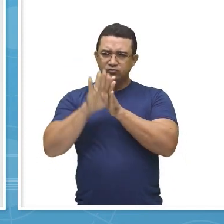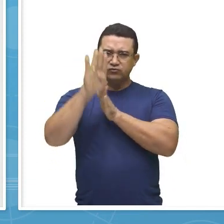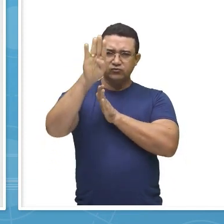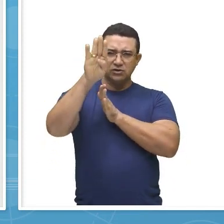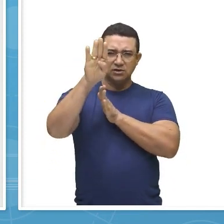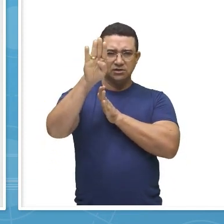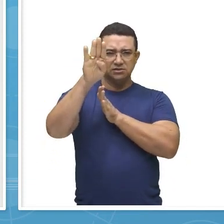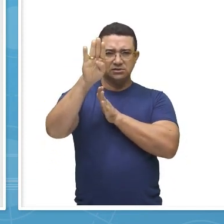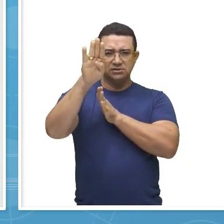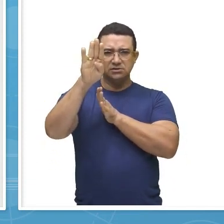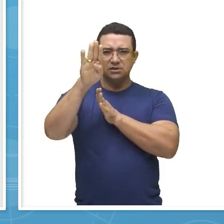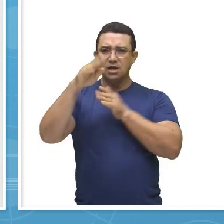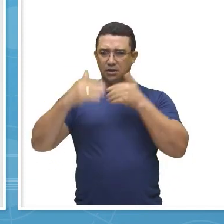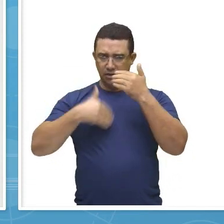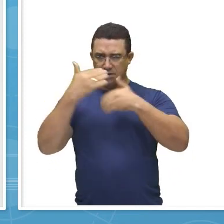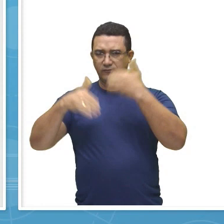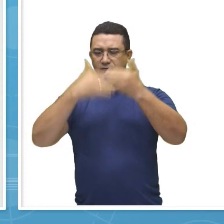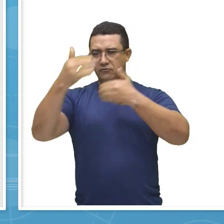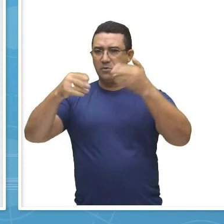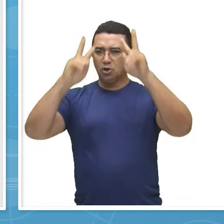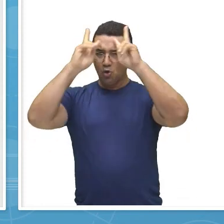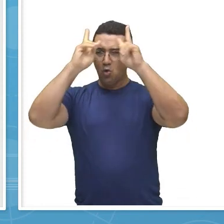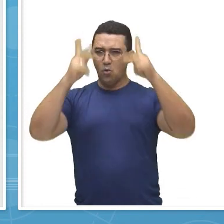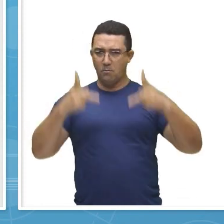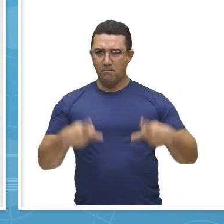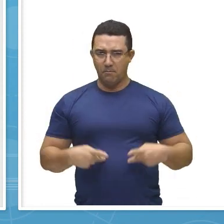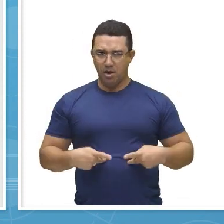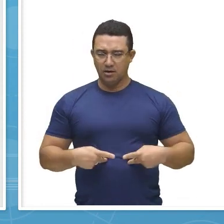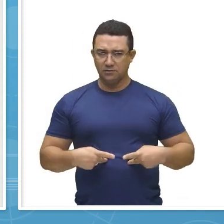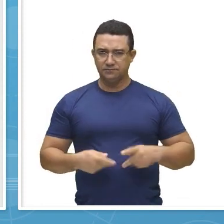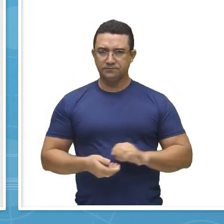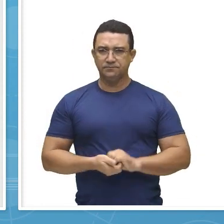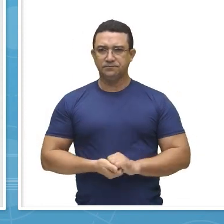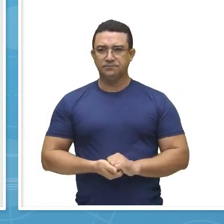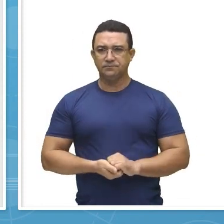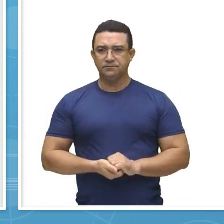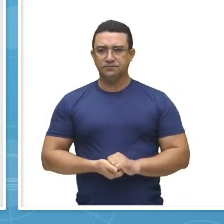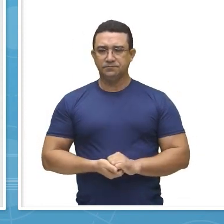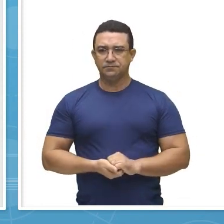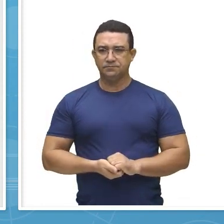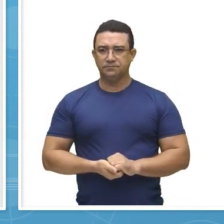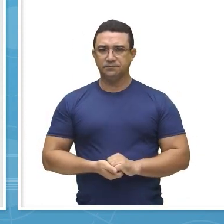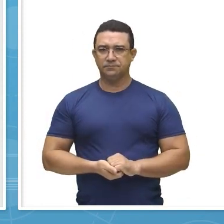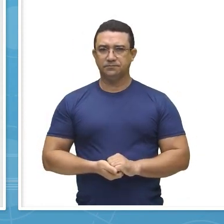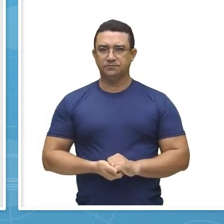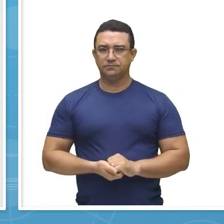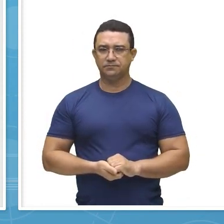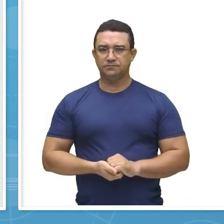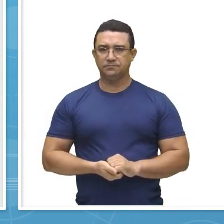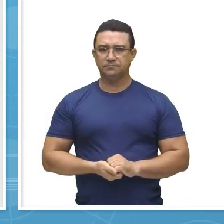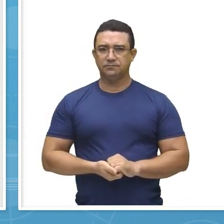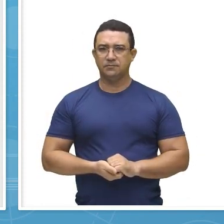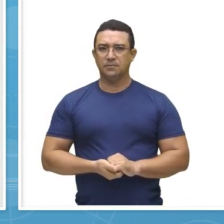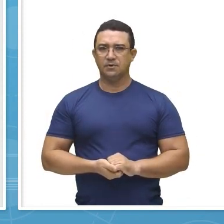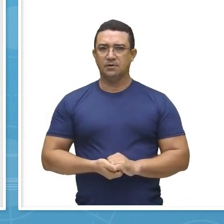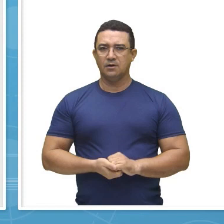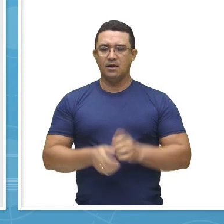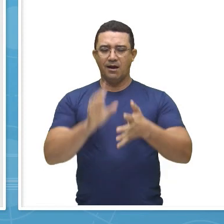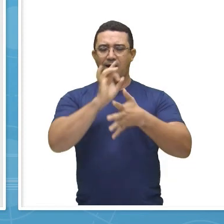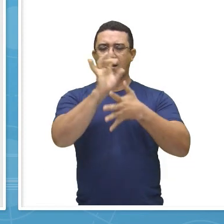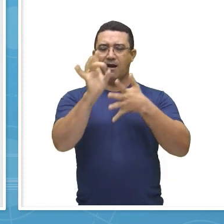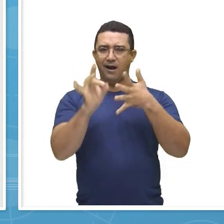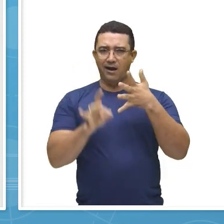índices de desenvolvimento humano, que é o que a gente chama de DH, né, do planeta. Então, cada